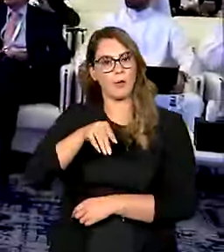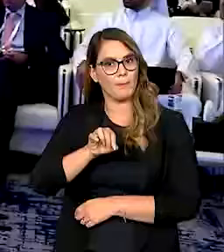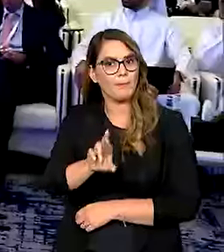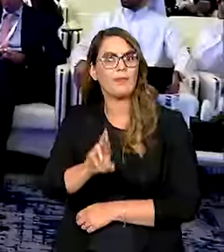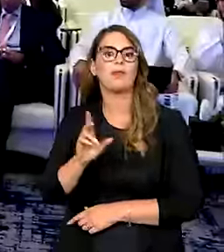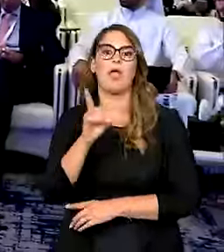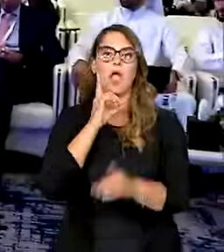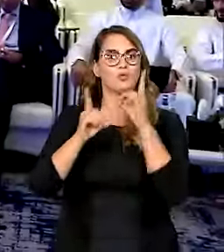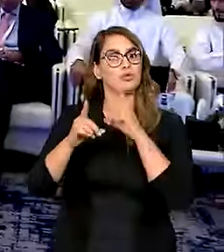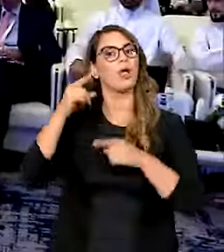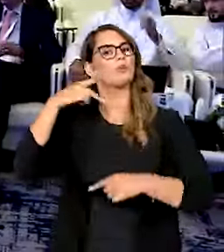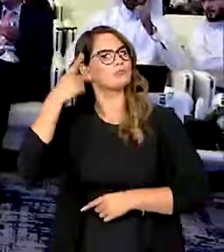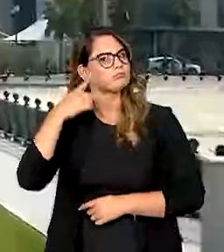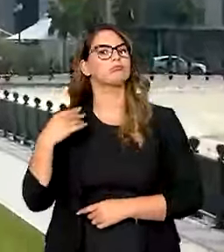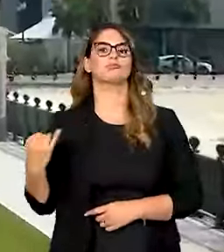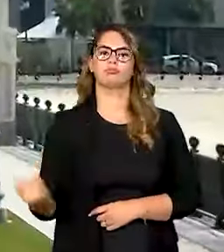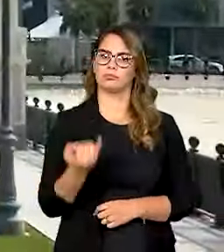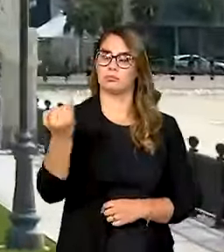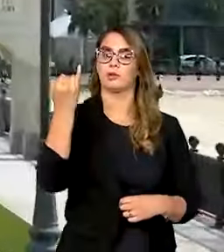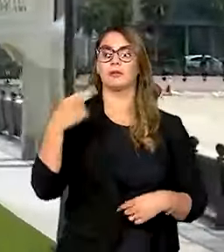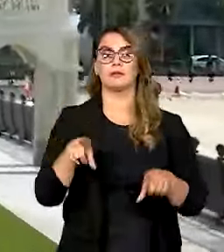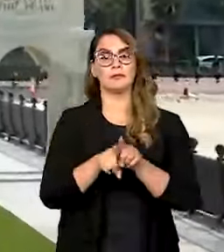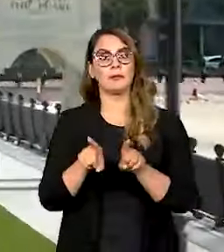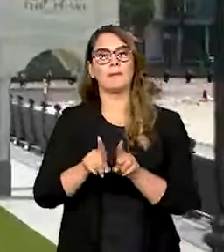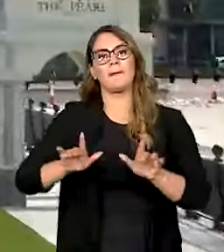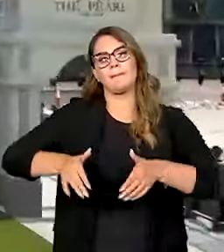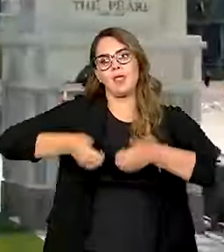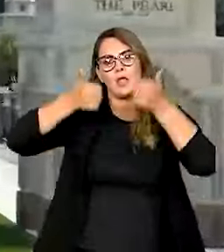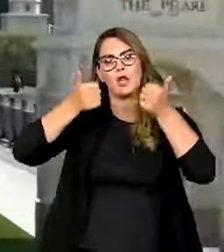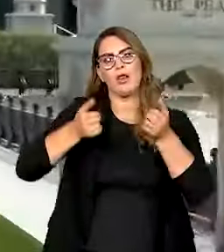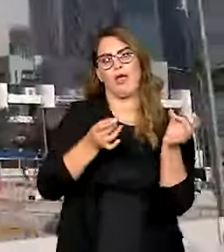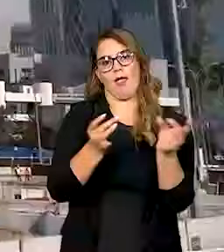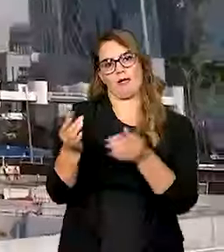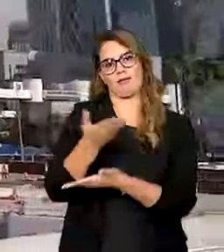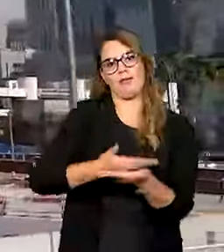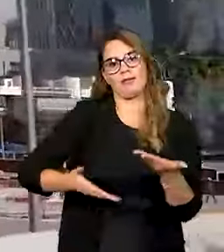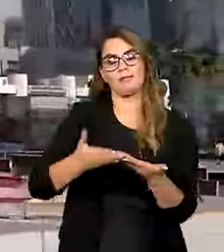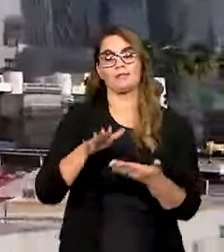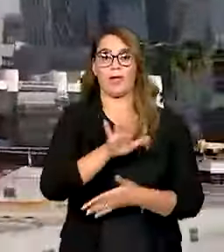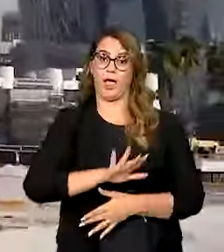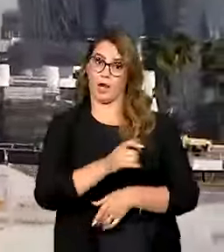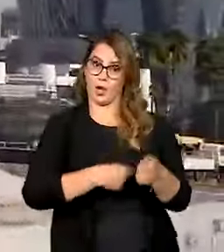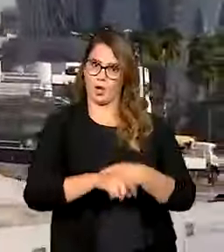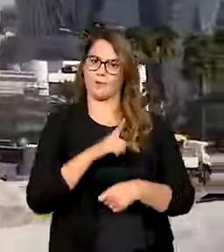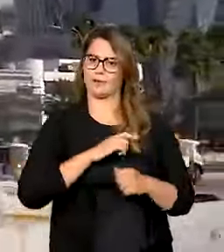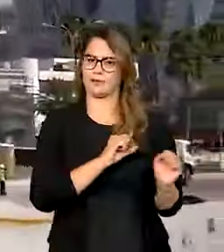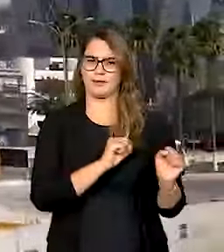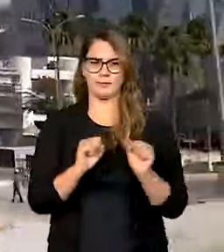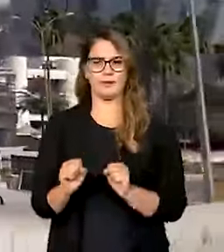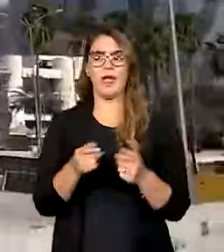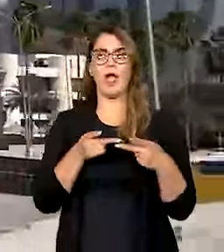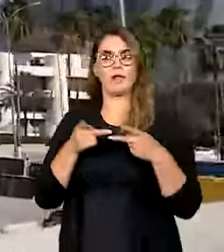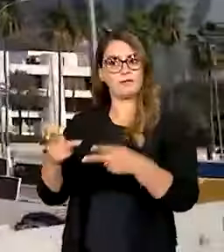parte de um diálogo político importante, mas serve também para melhorar o comércio. Esse lado econômico tem um grande potencial e essa